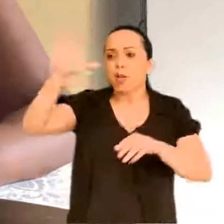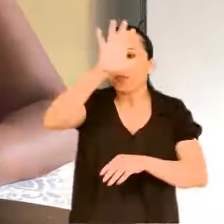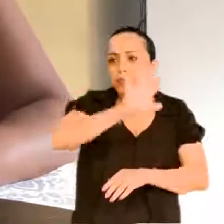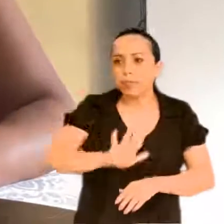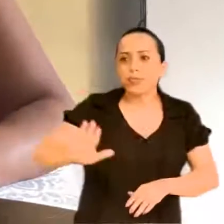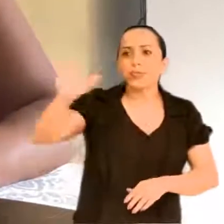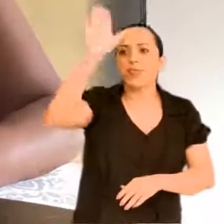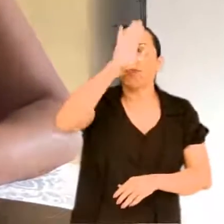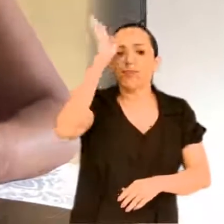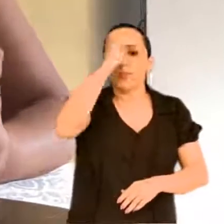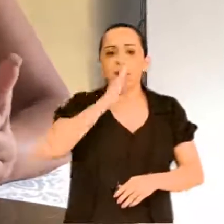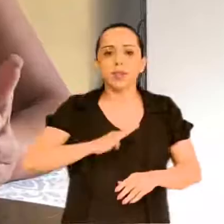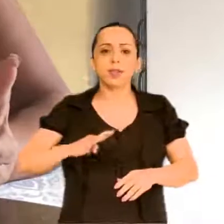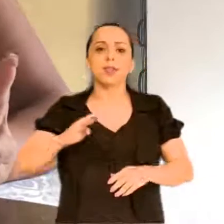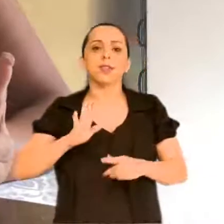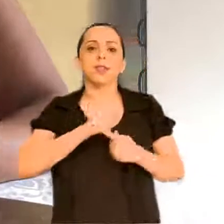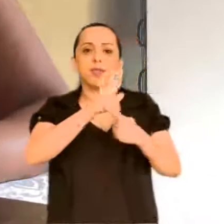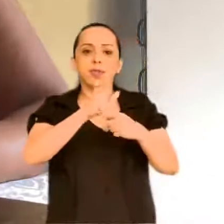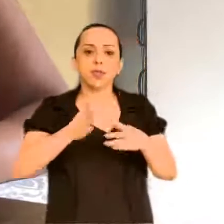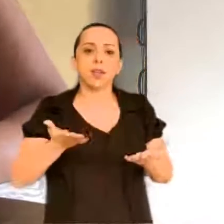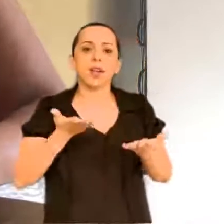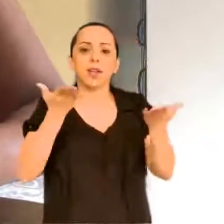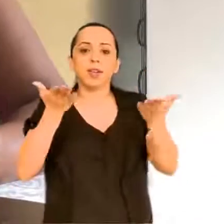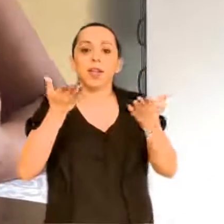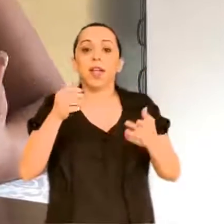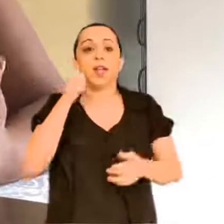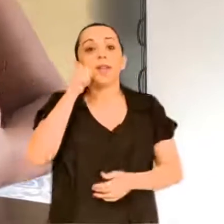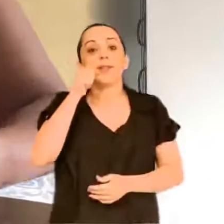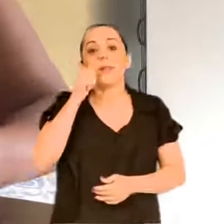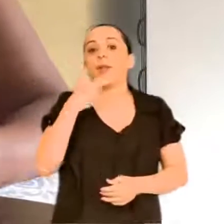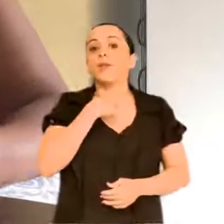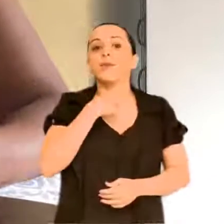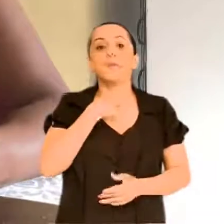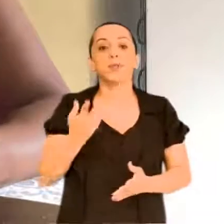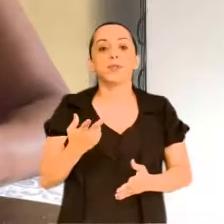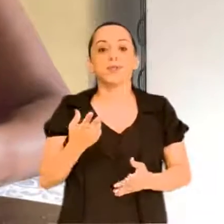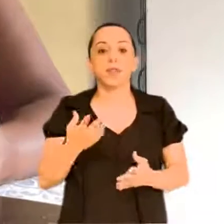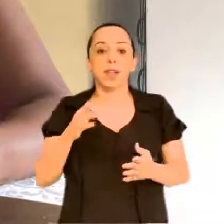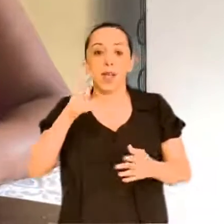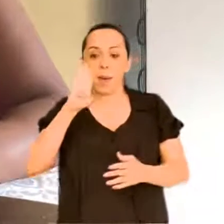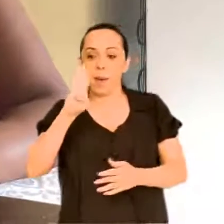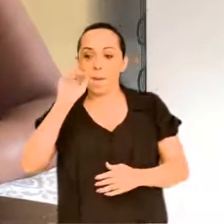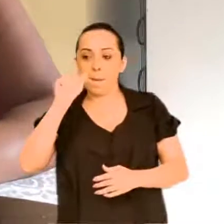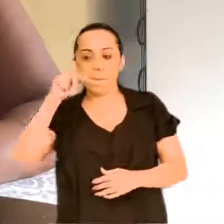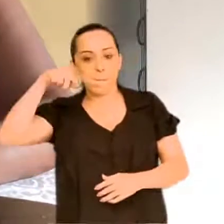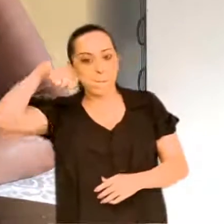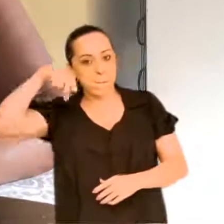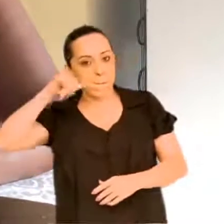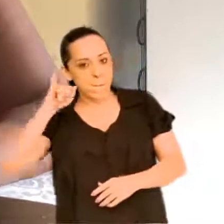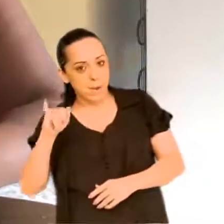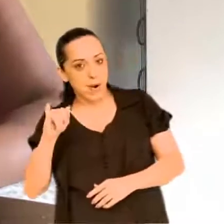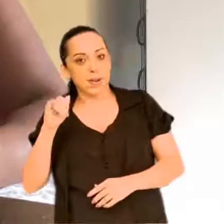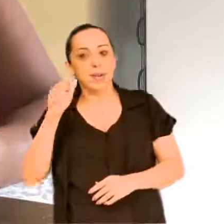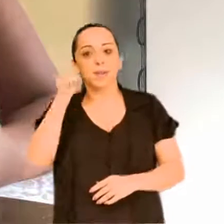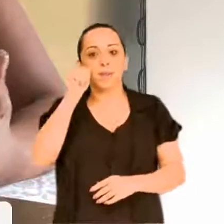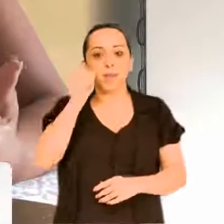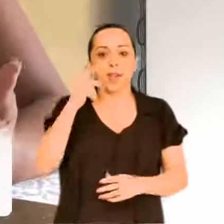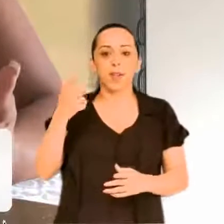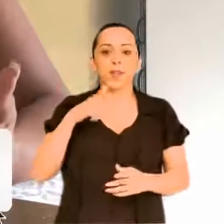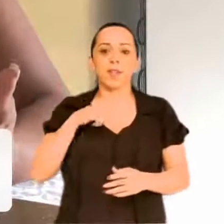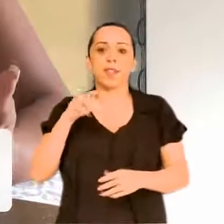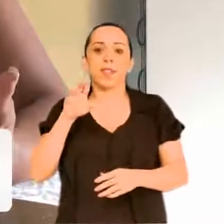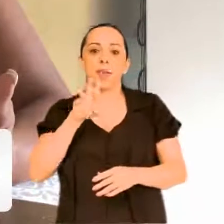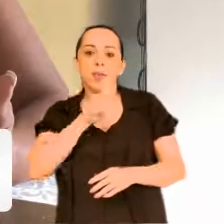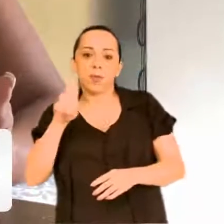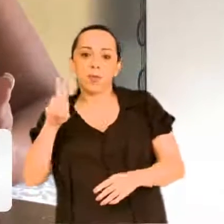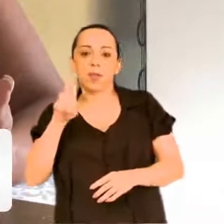né, e dos maracatus no Brasil todo, de levar a percussão, e que as mulheres não podiam reger. E aí o BAC Mulher,